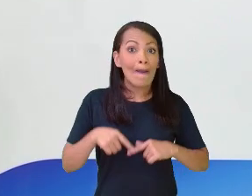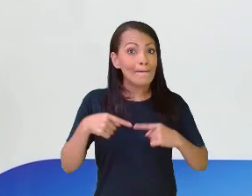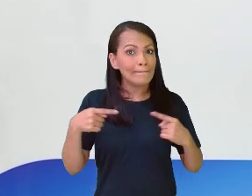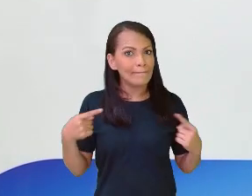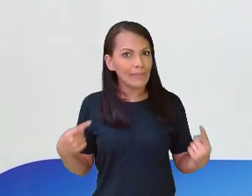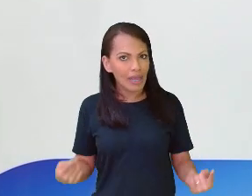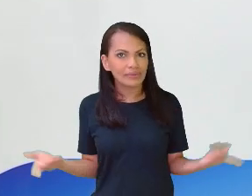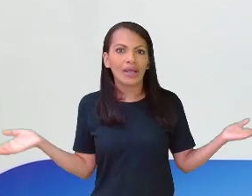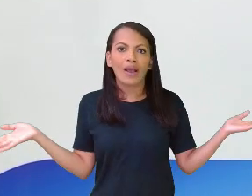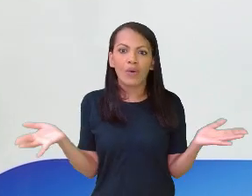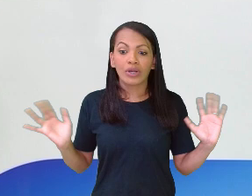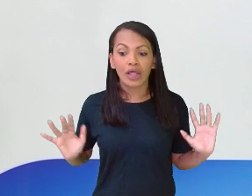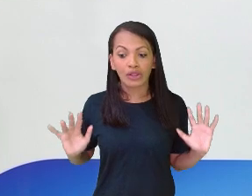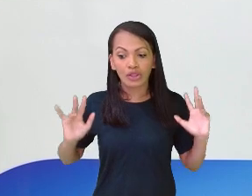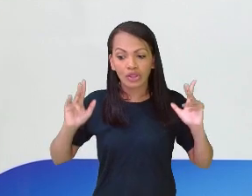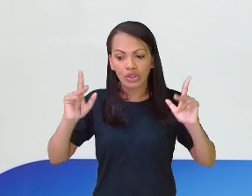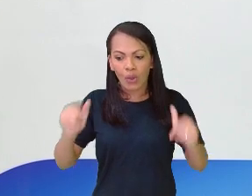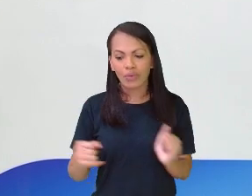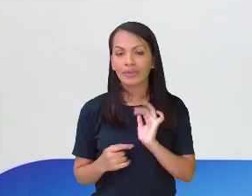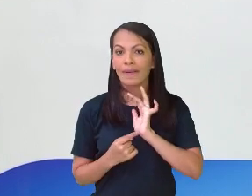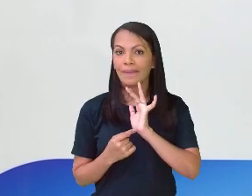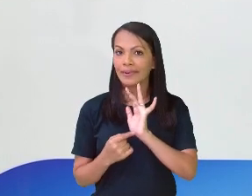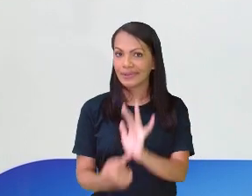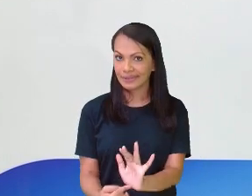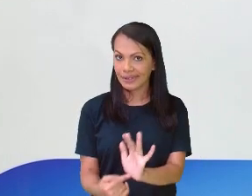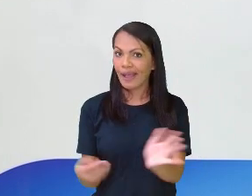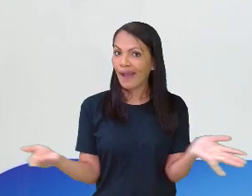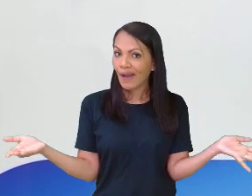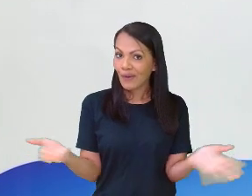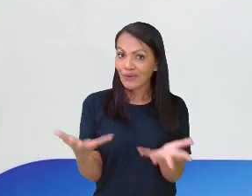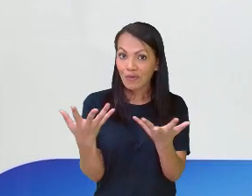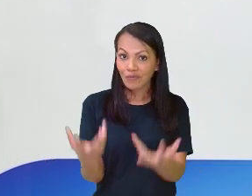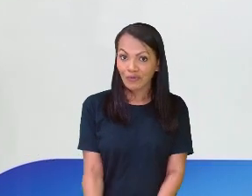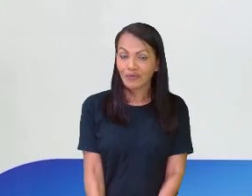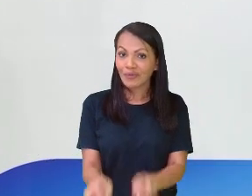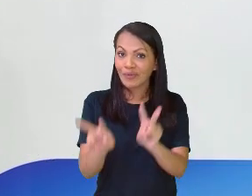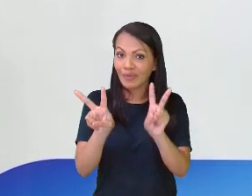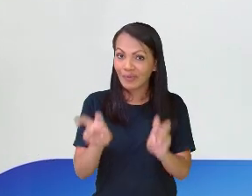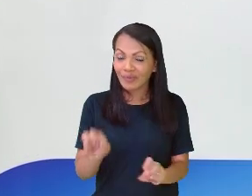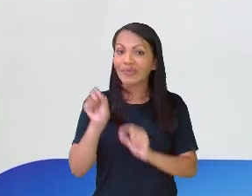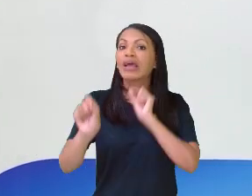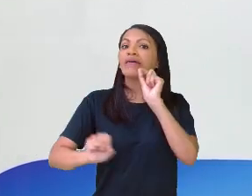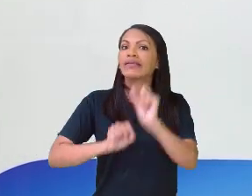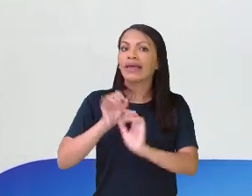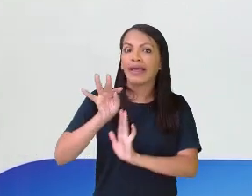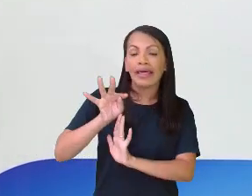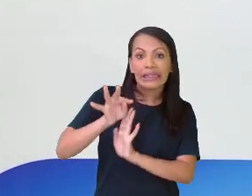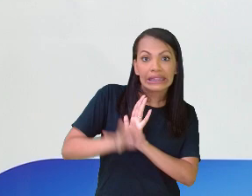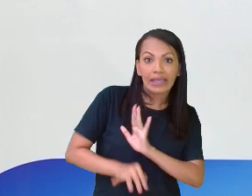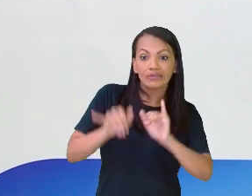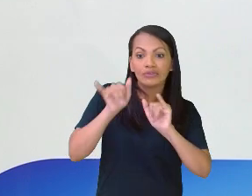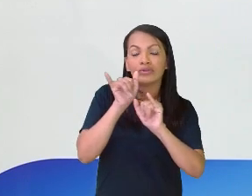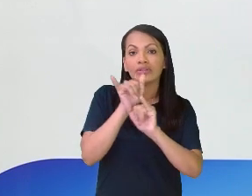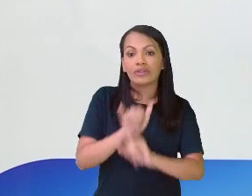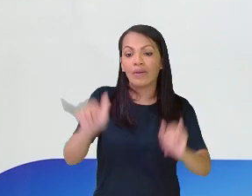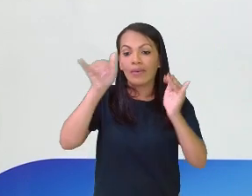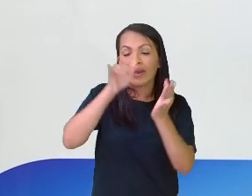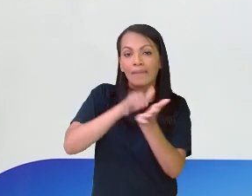enfim, agora sim, professora Sinara, vamos falar do nosso tema, que é textos de